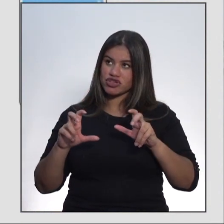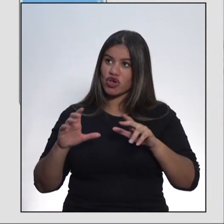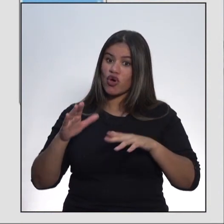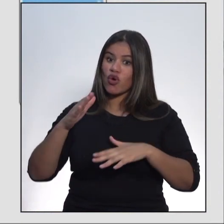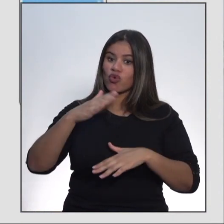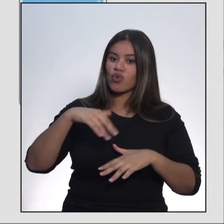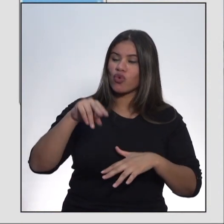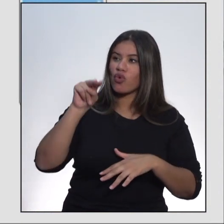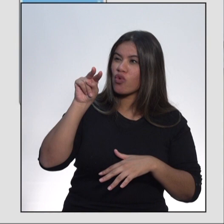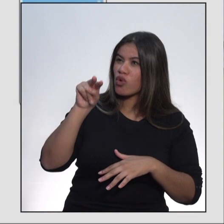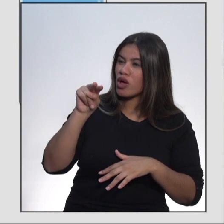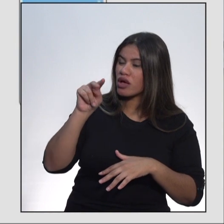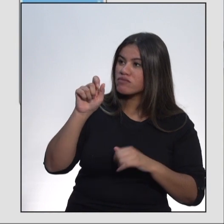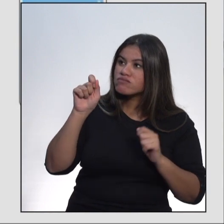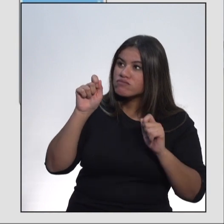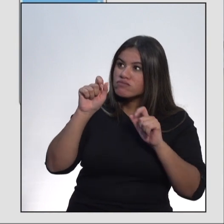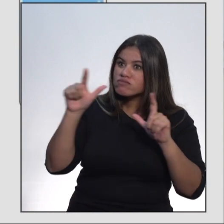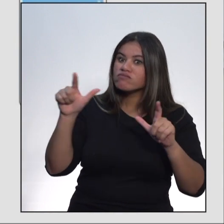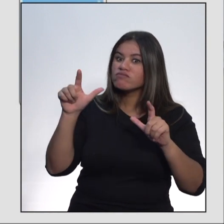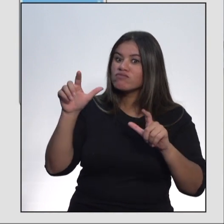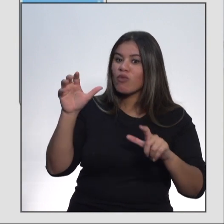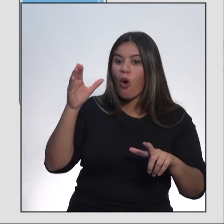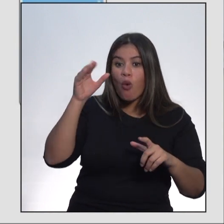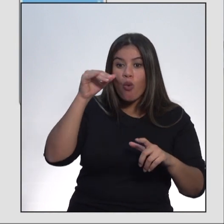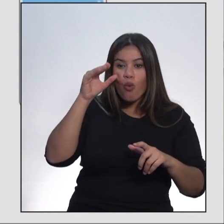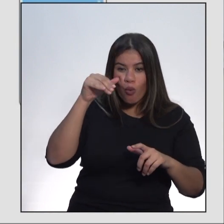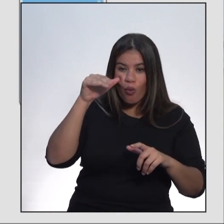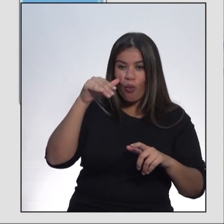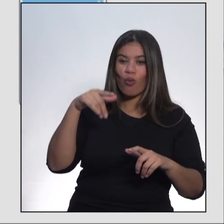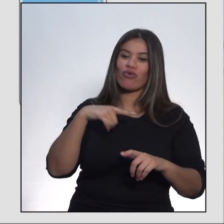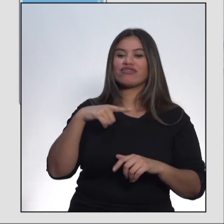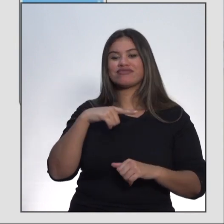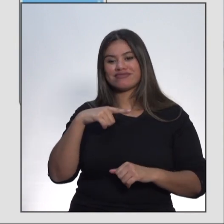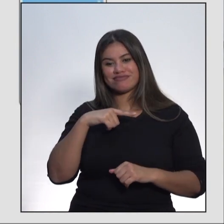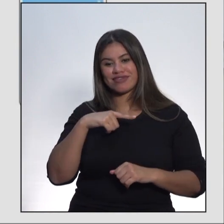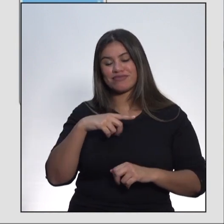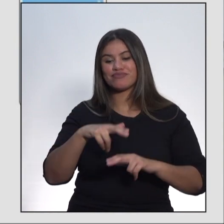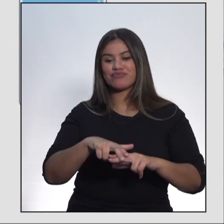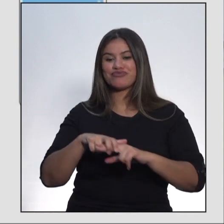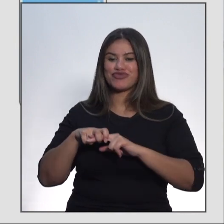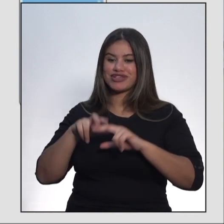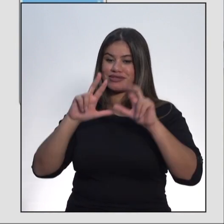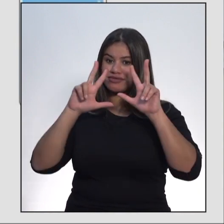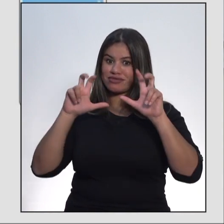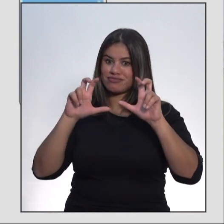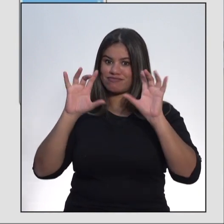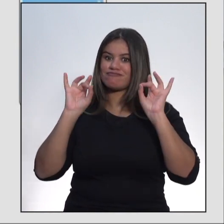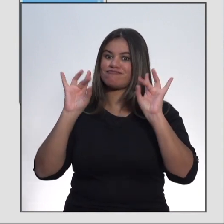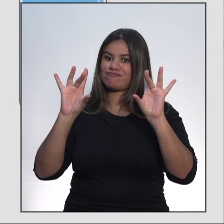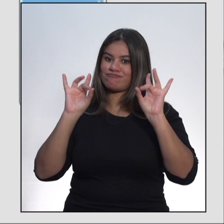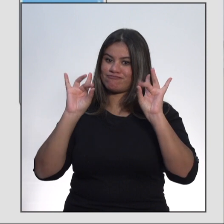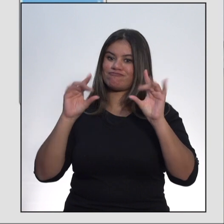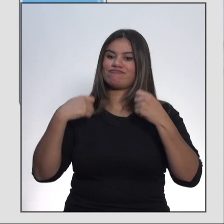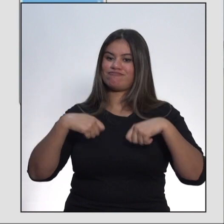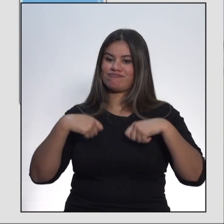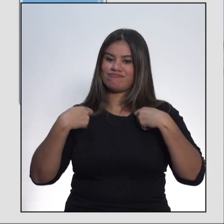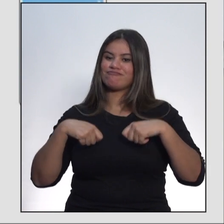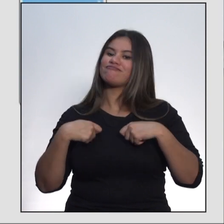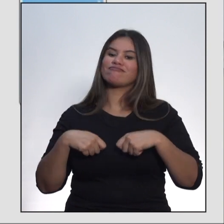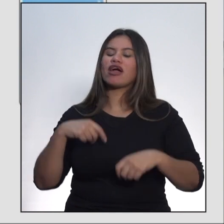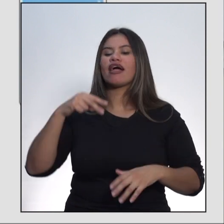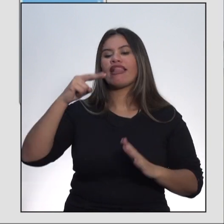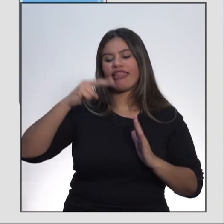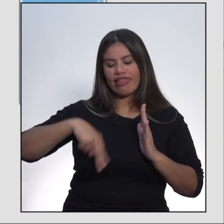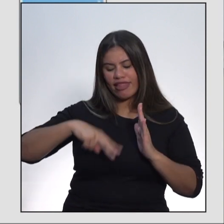despertar a atenção do leitor. Por isso, capriche. Leia,